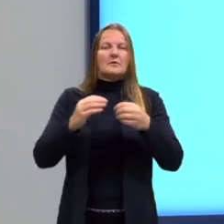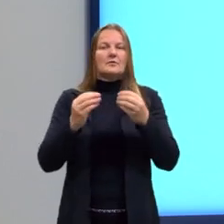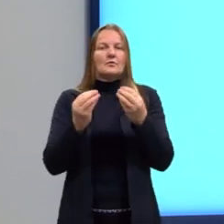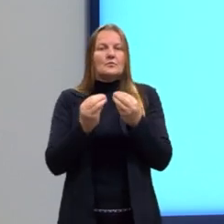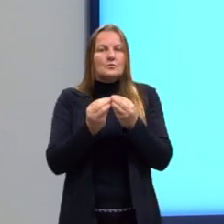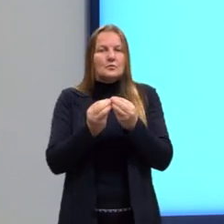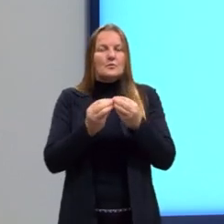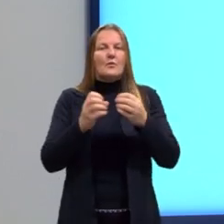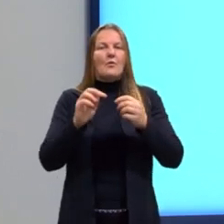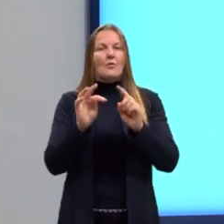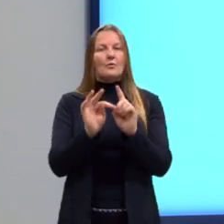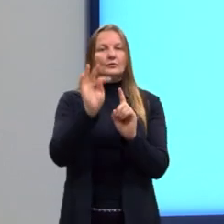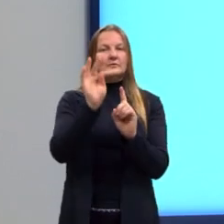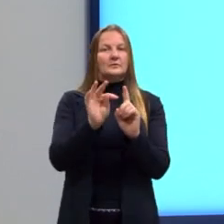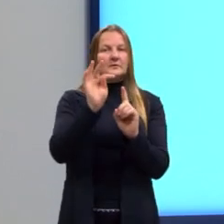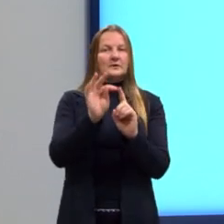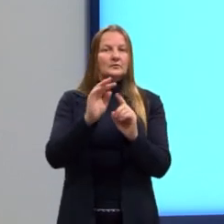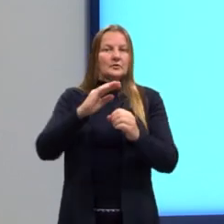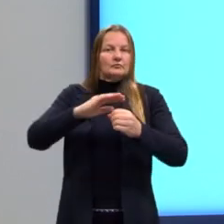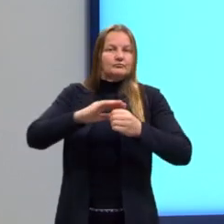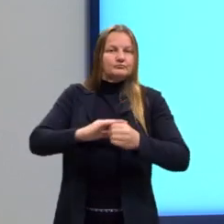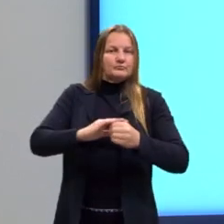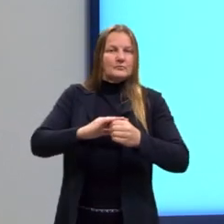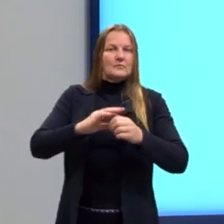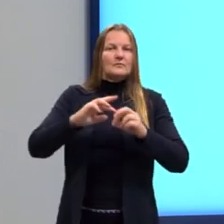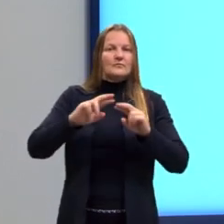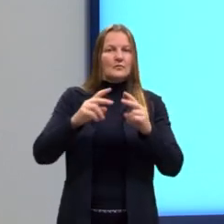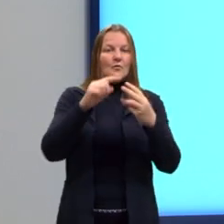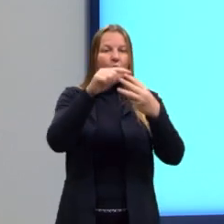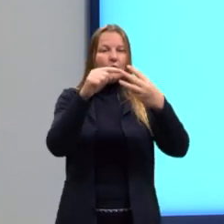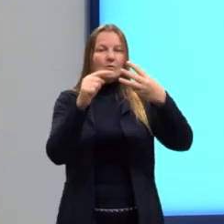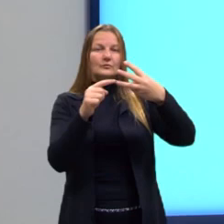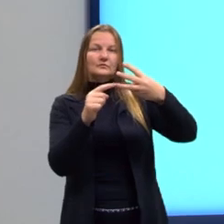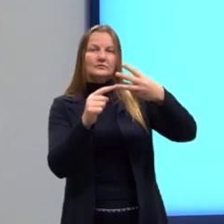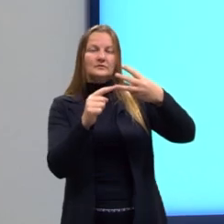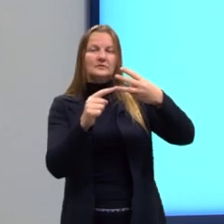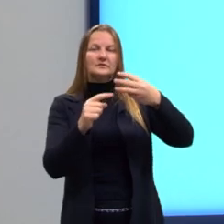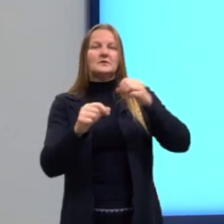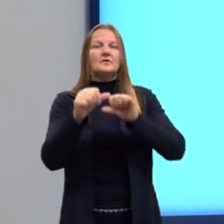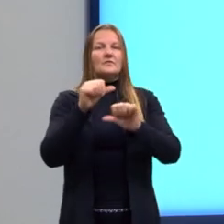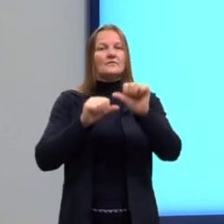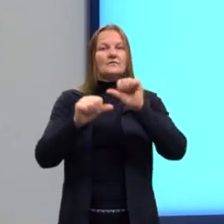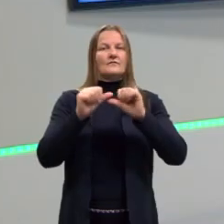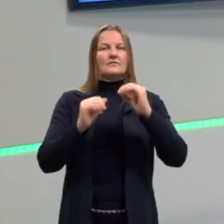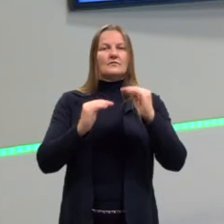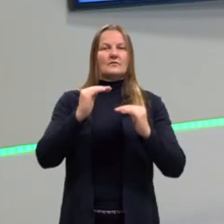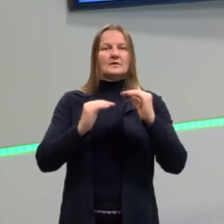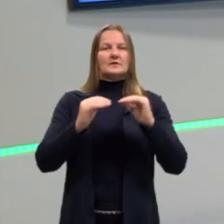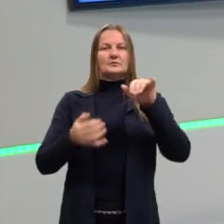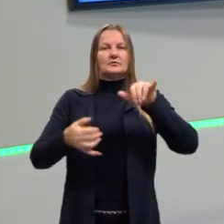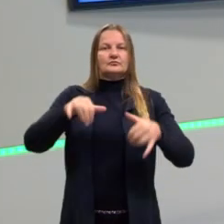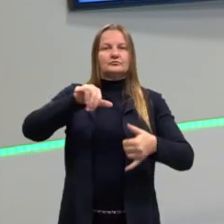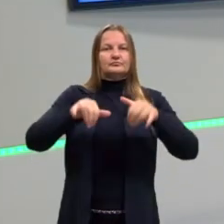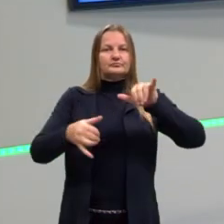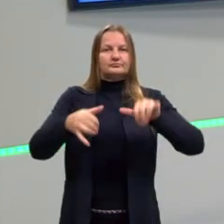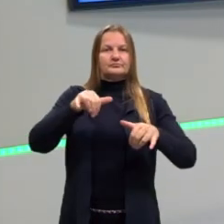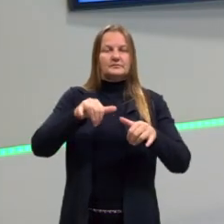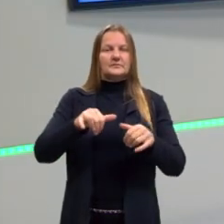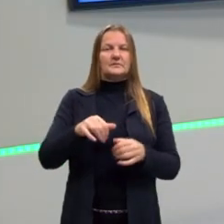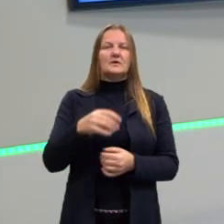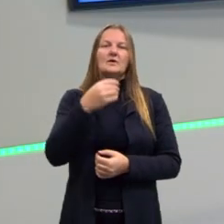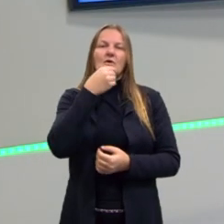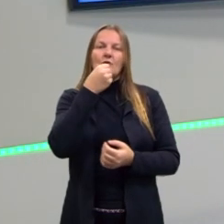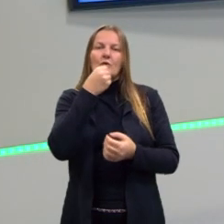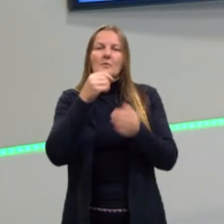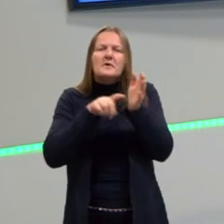temperatura que favorece a reação direta ele vai tentar equilibrar do outro jeito então é o que o leite